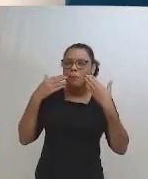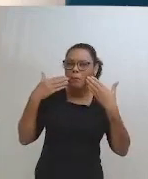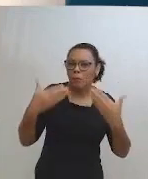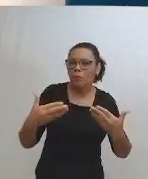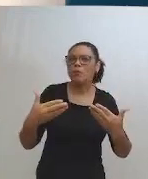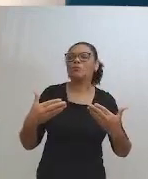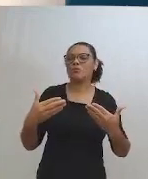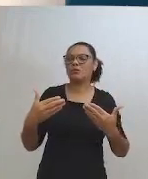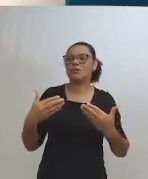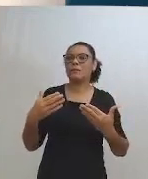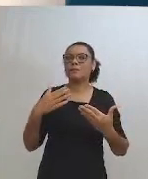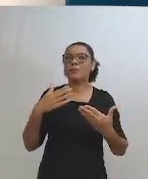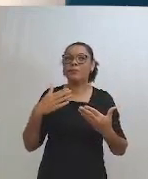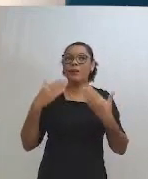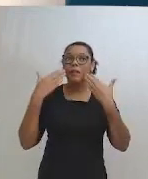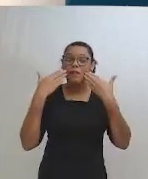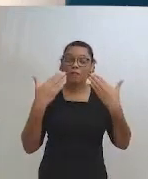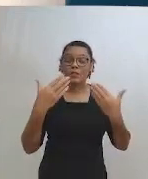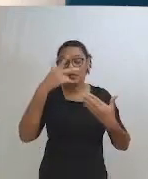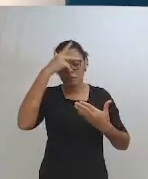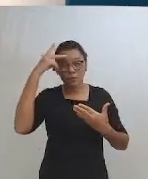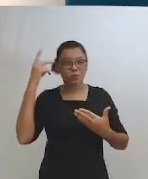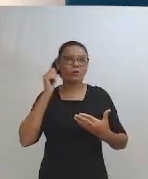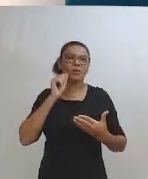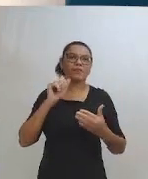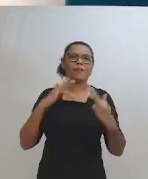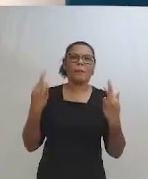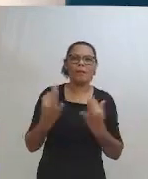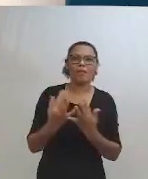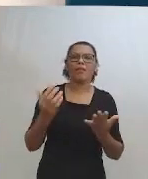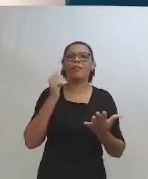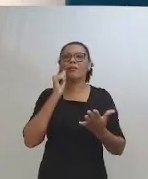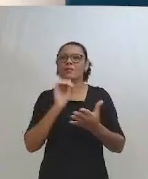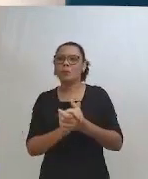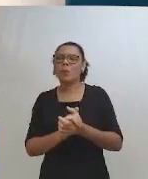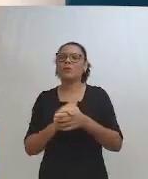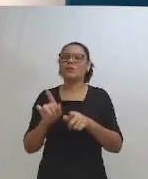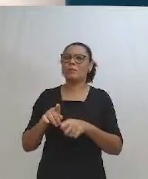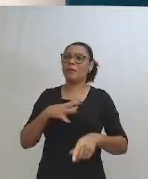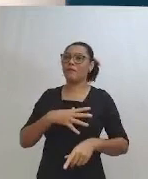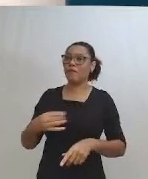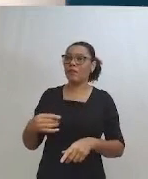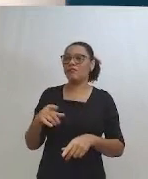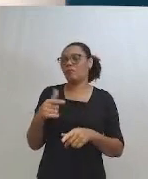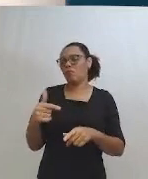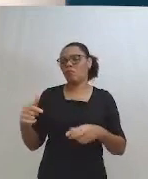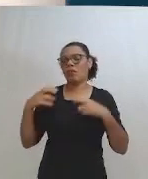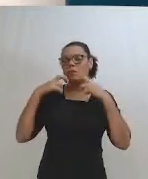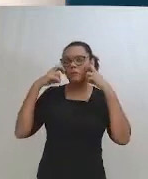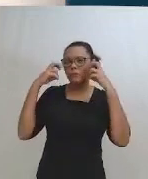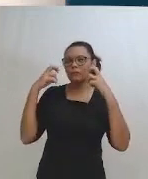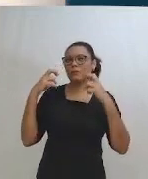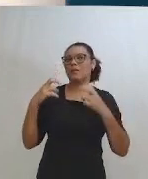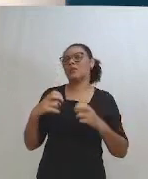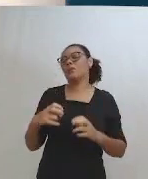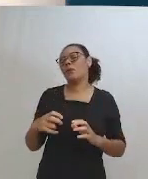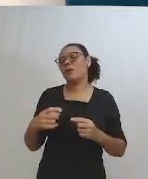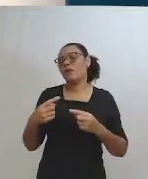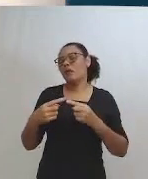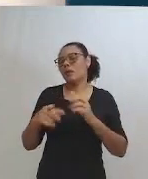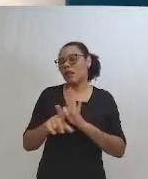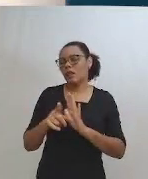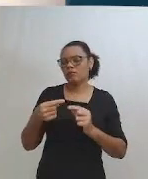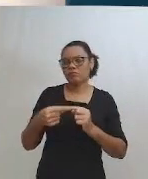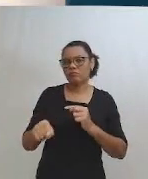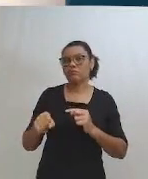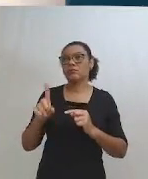maior periculosidade dos acusados. Assim, não existe constrangimento ilegal na segregação cautelar dos pacientes, porquanto devidamente fundamentada